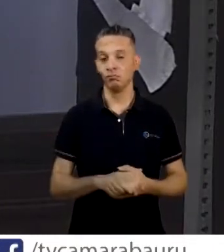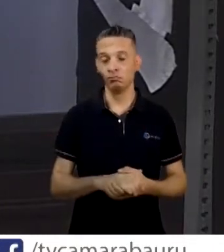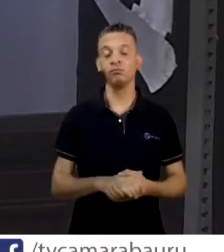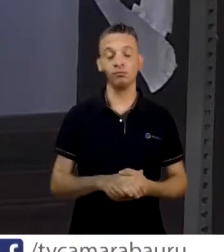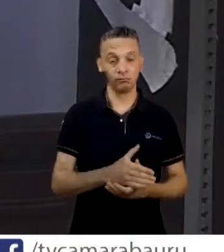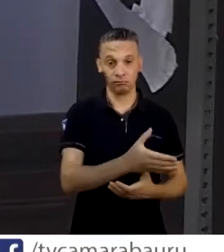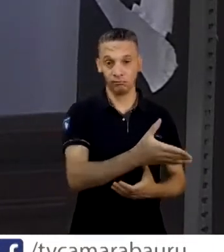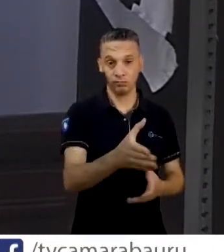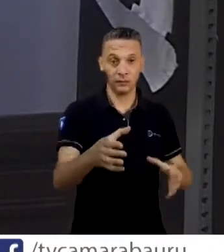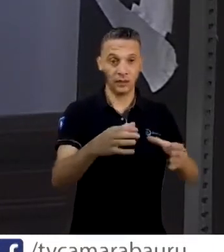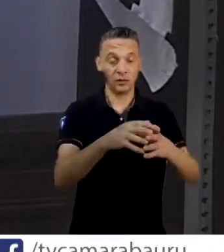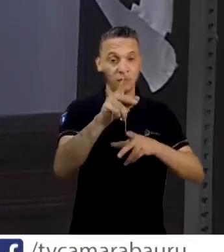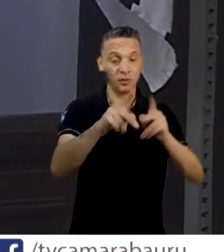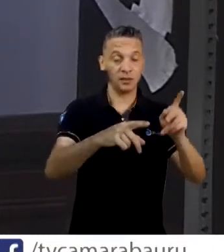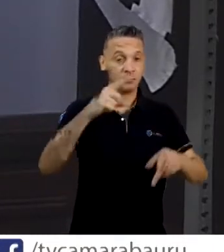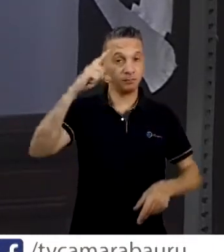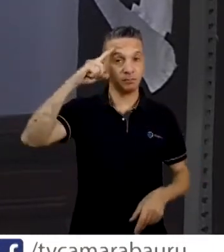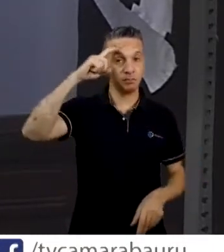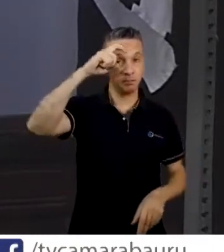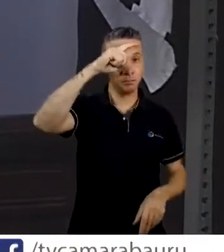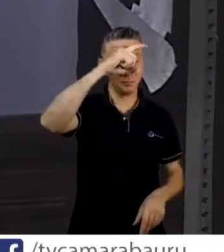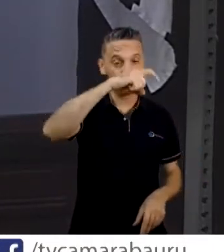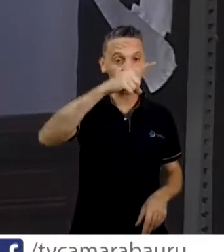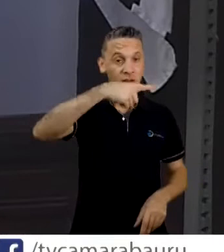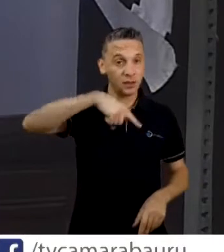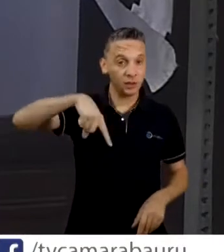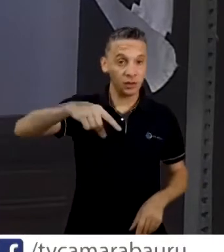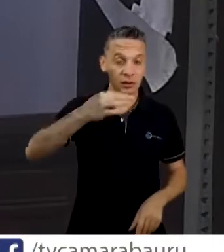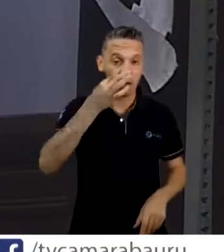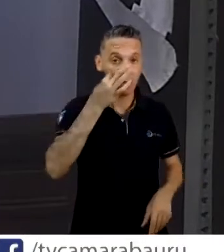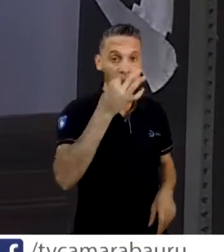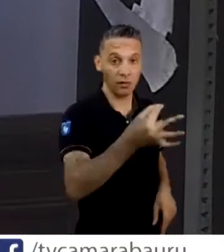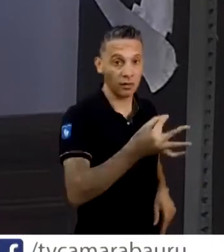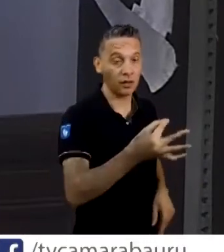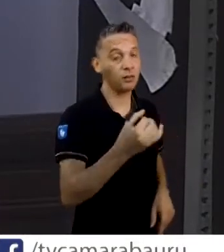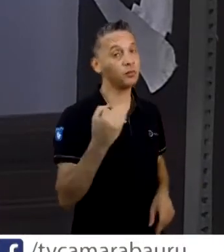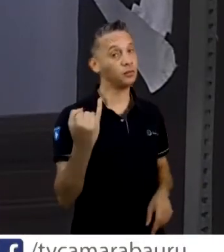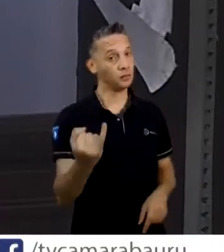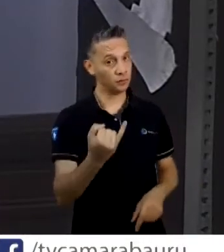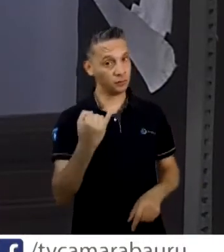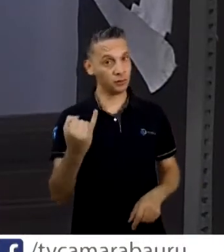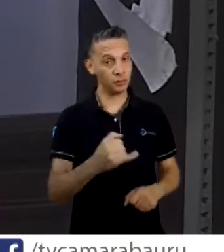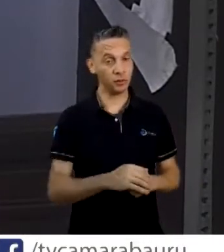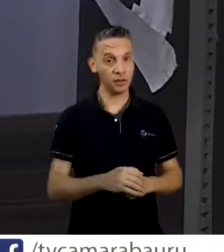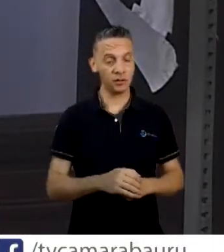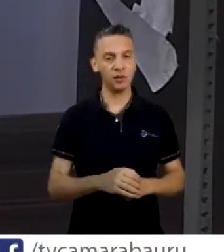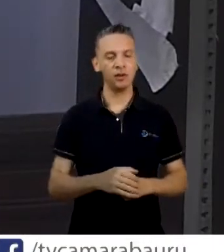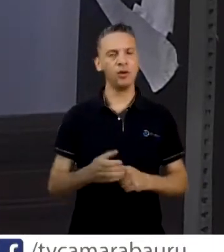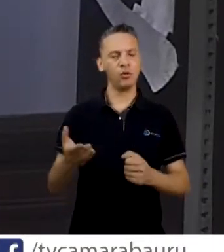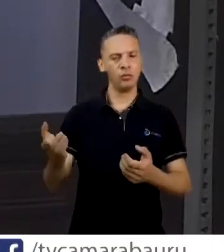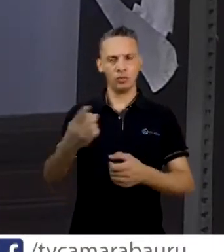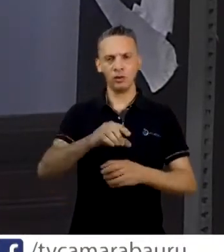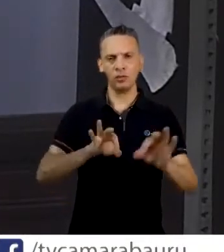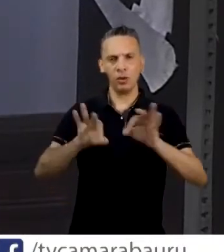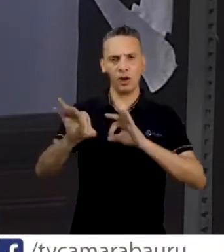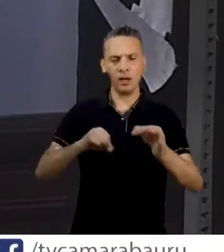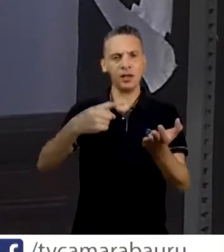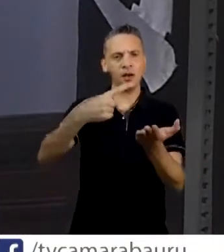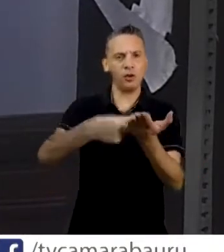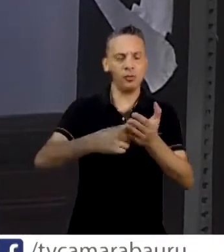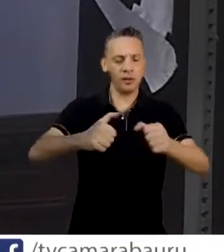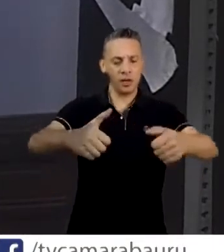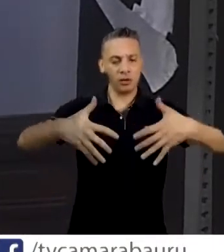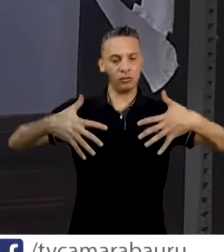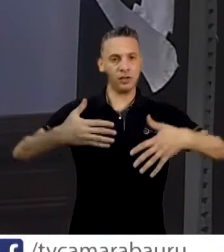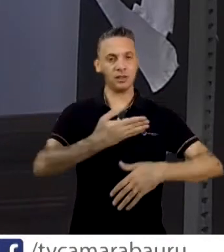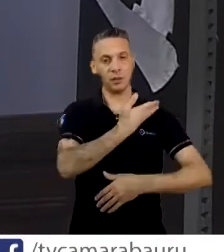dificuldade que a gente precisa, até foi o caso de chamar uma audiência pública nessa casa. Eu tenho colocado para os